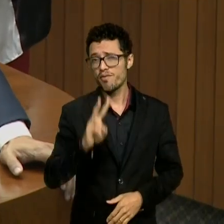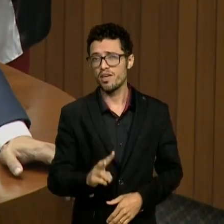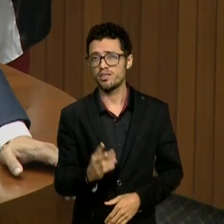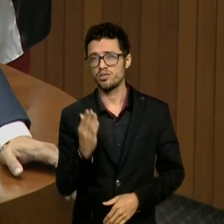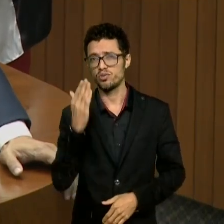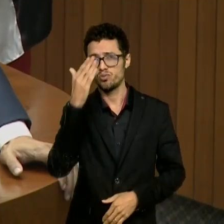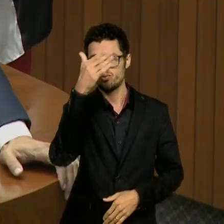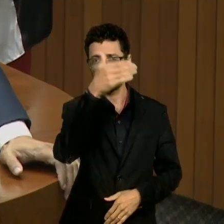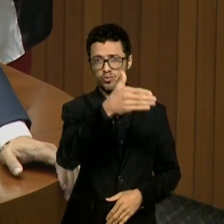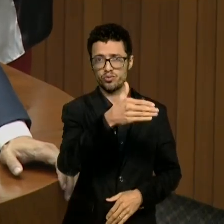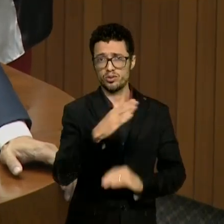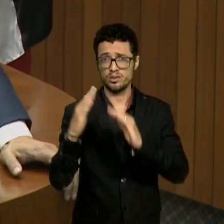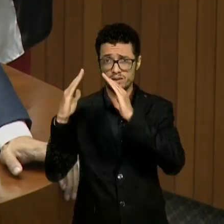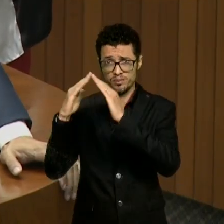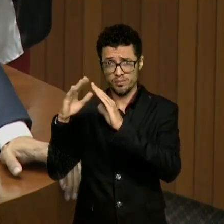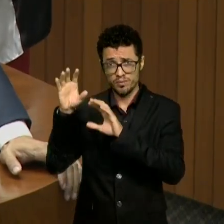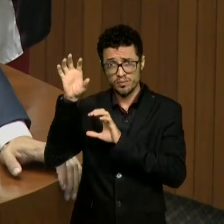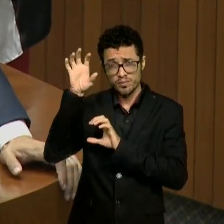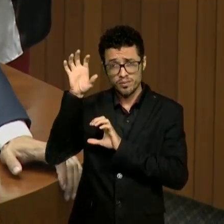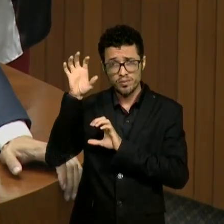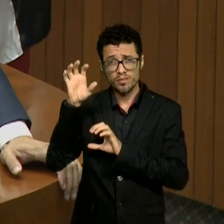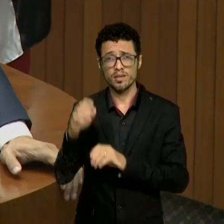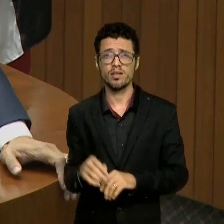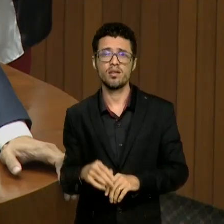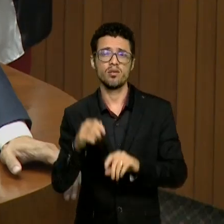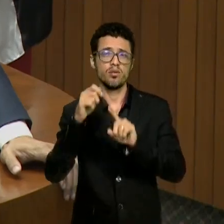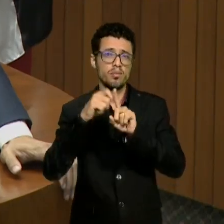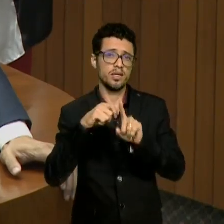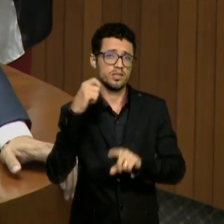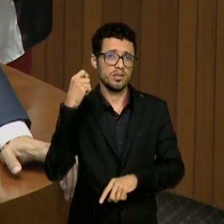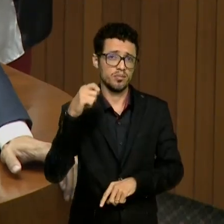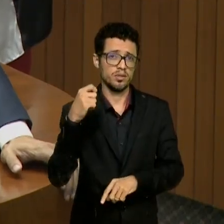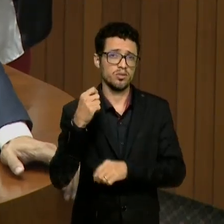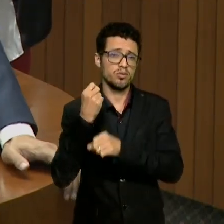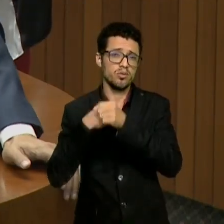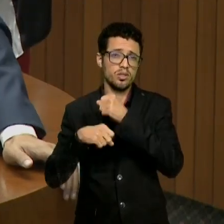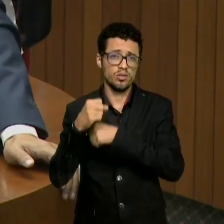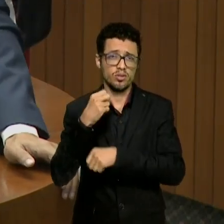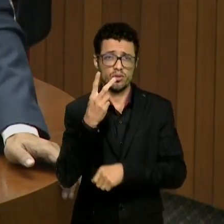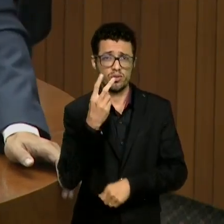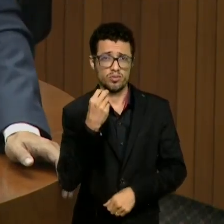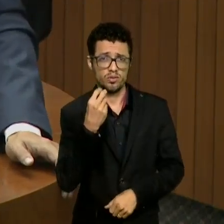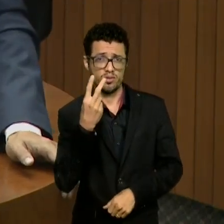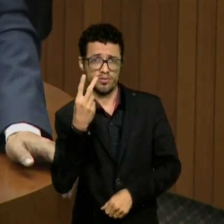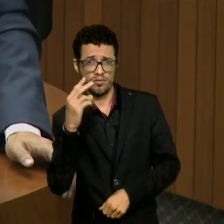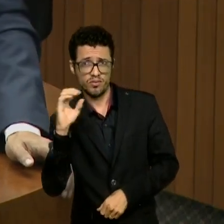no mês de abril do ano de 2020, no período de eleição.